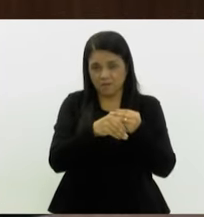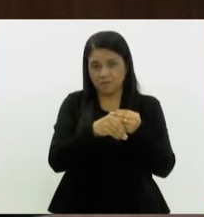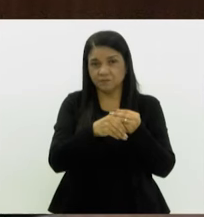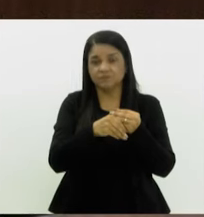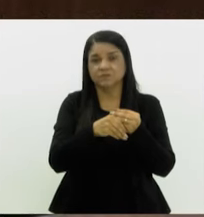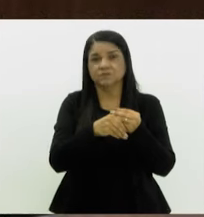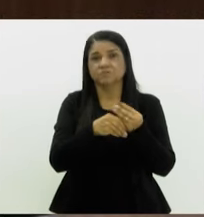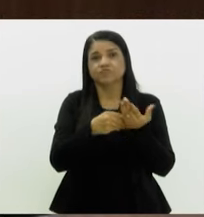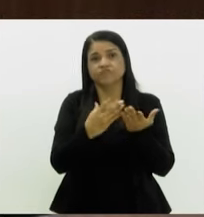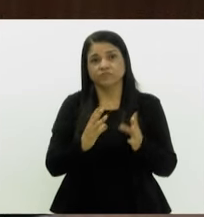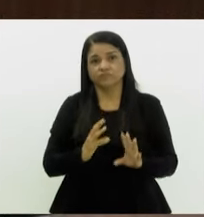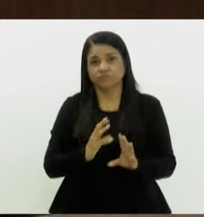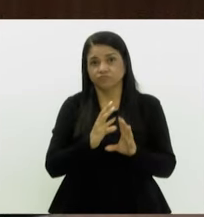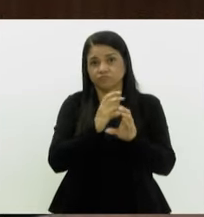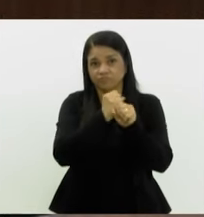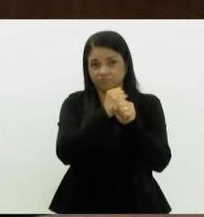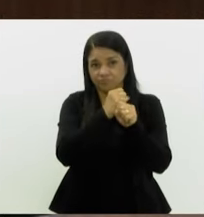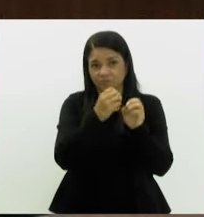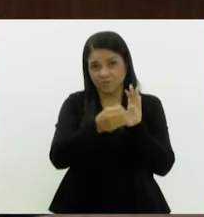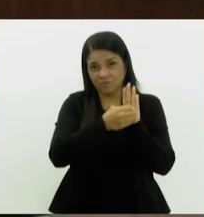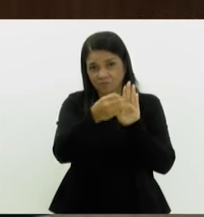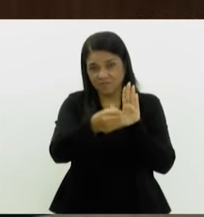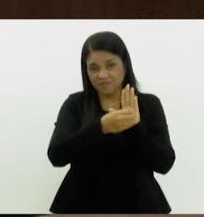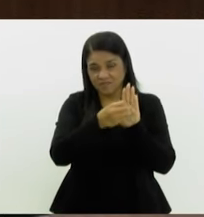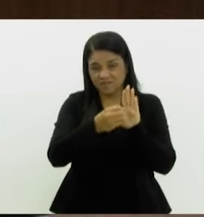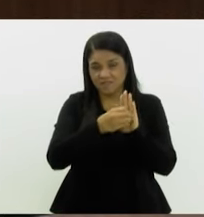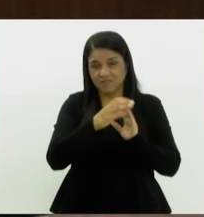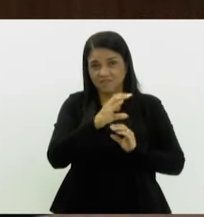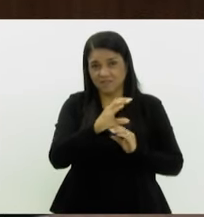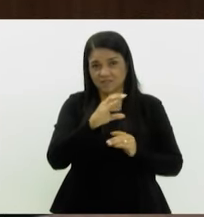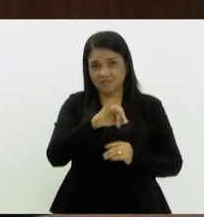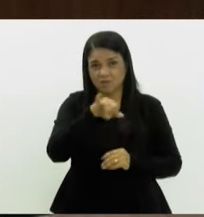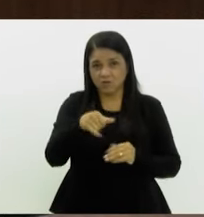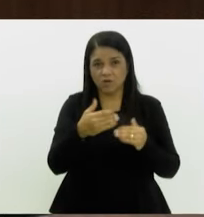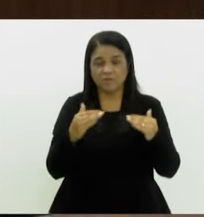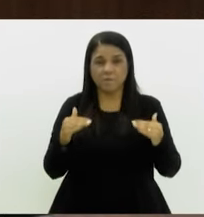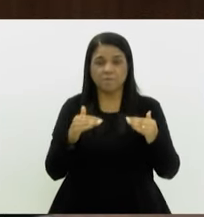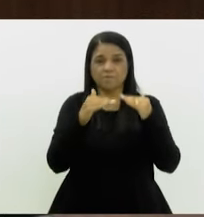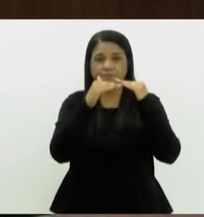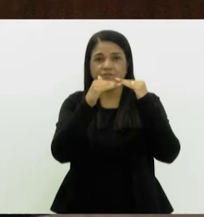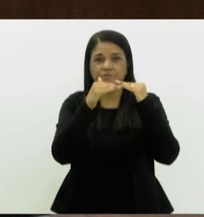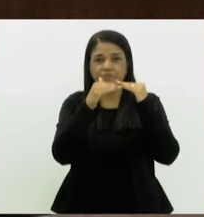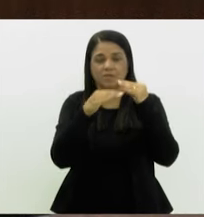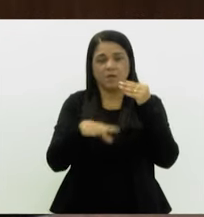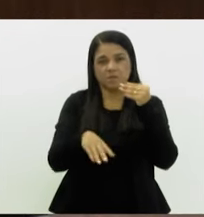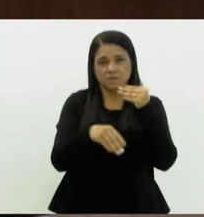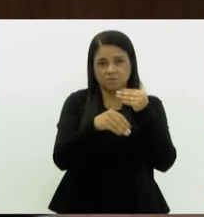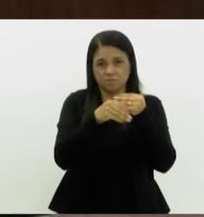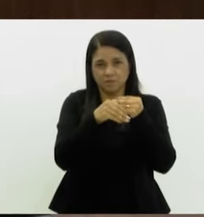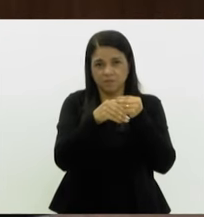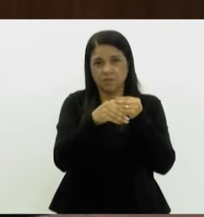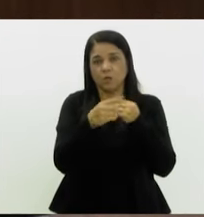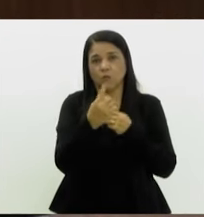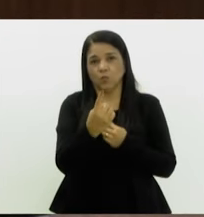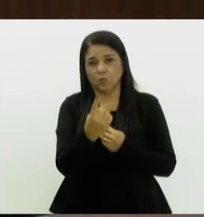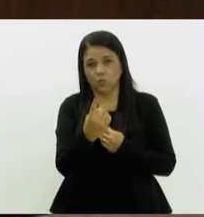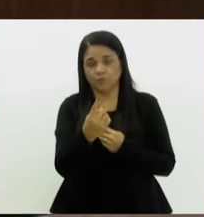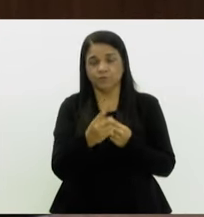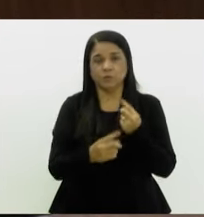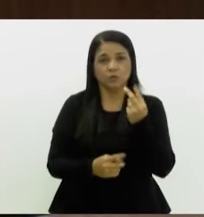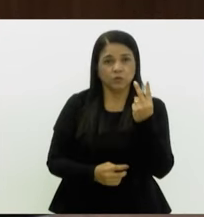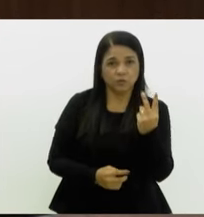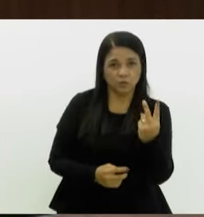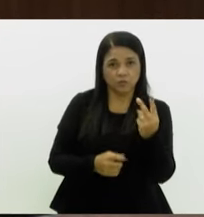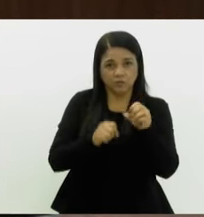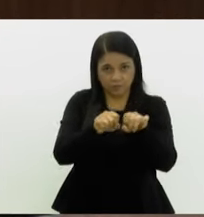Assim posto, o parecer pela CCJ é favorável às emendas 1 e 2 de